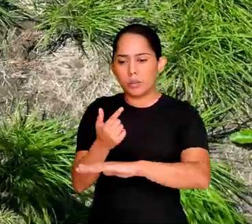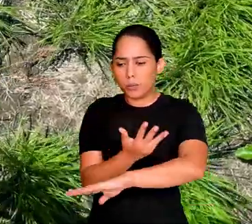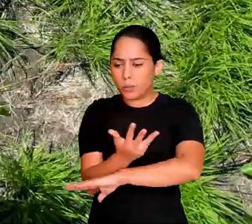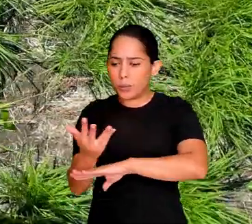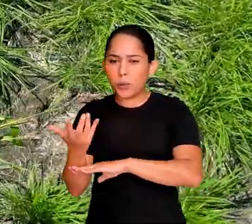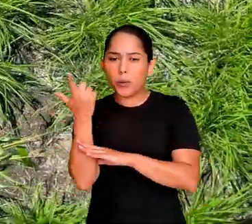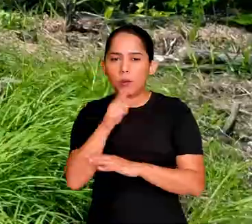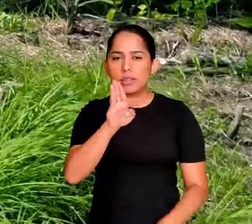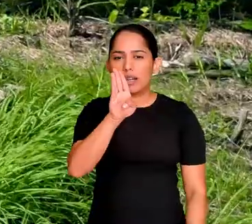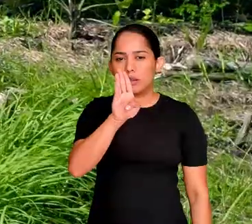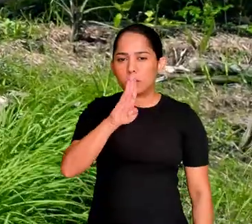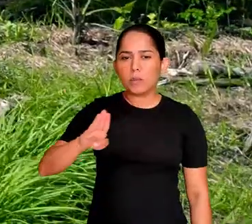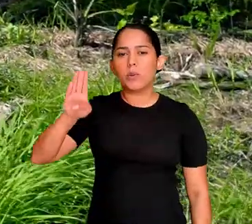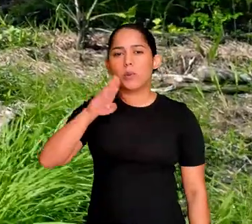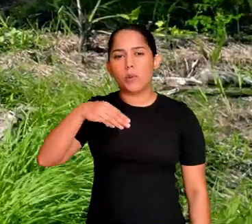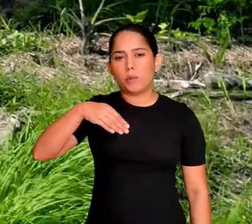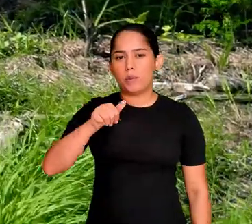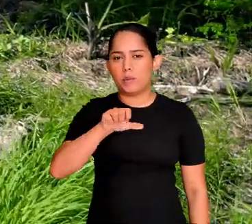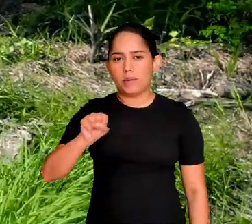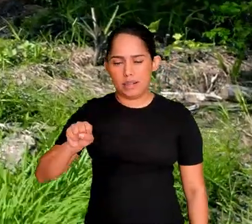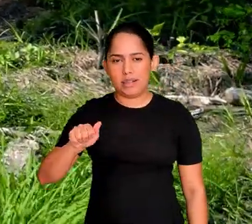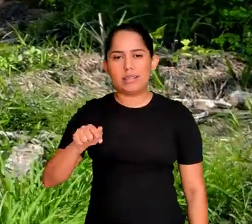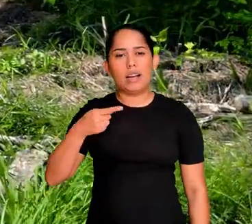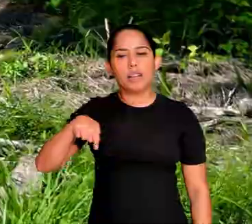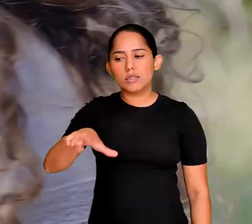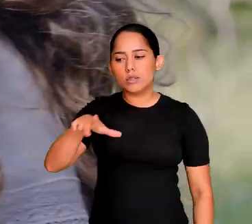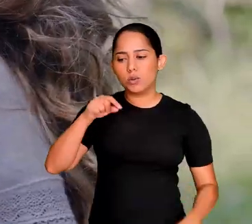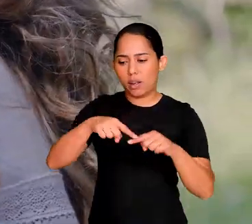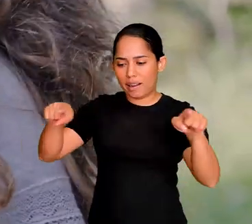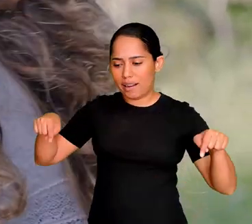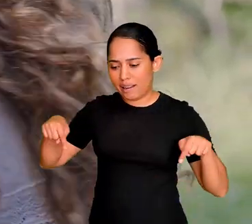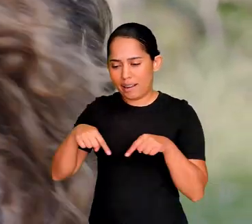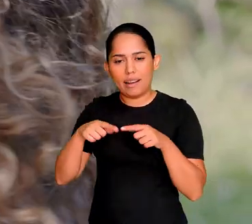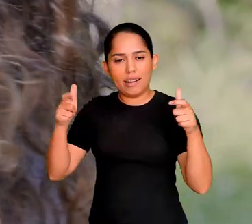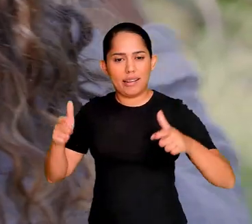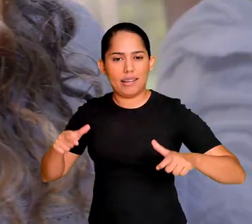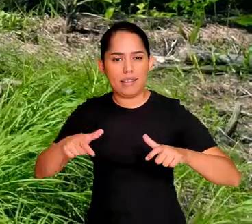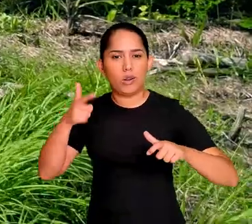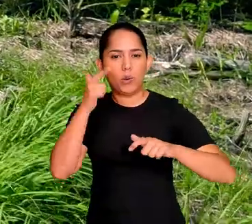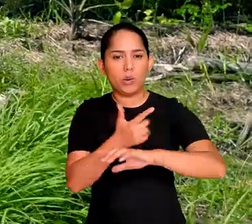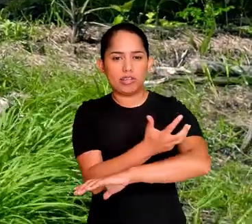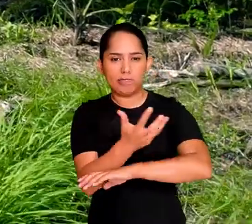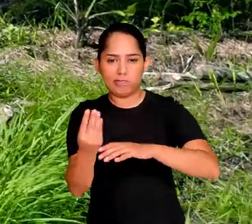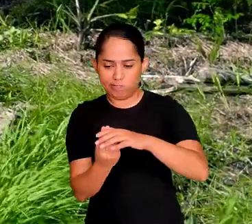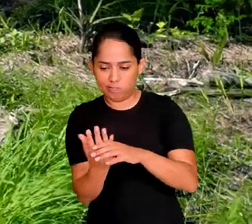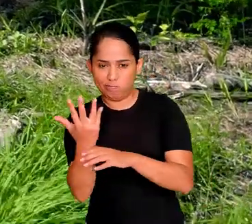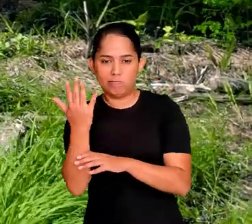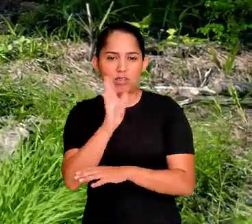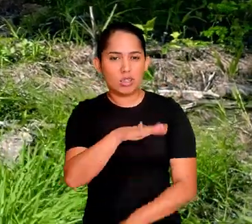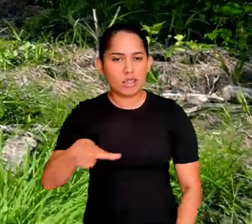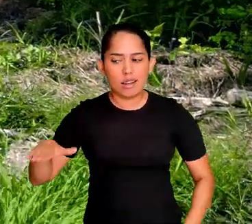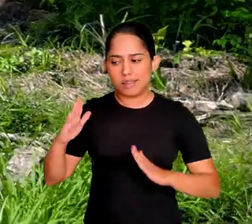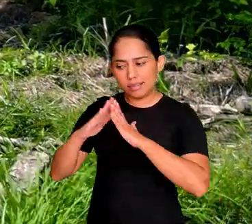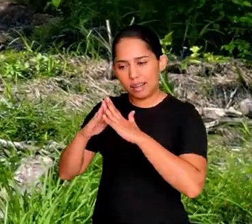biomassa. E aqui a gente escolheu o lugar onde a gente quer fazer nosso quintal, né? Então um espaço onde tenha a horta, área de sol,